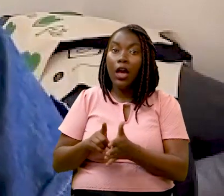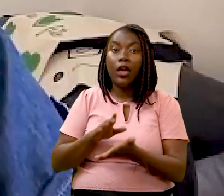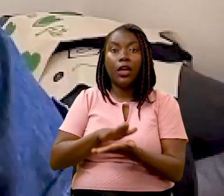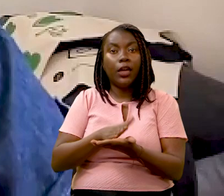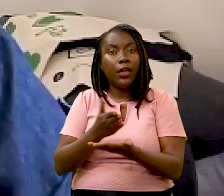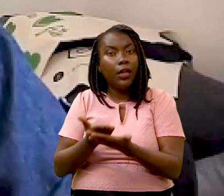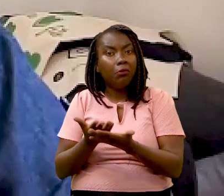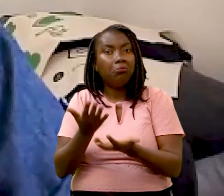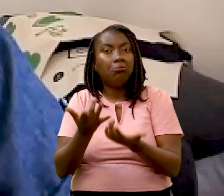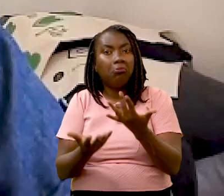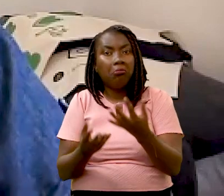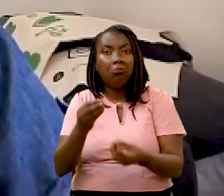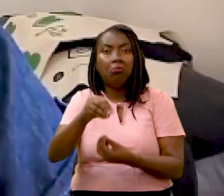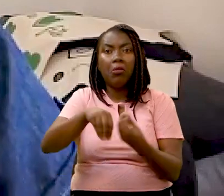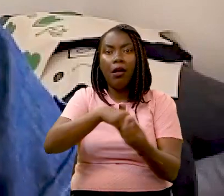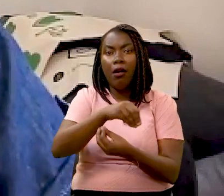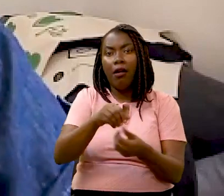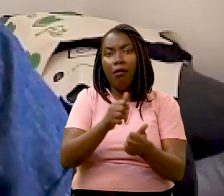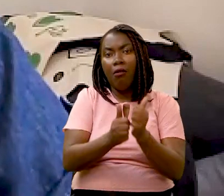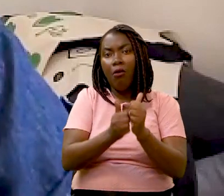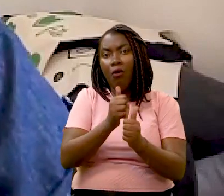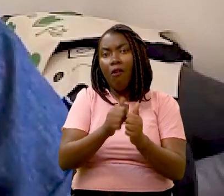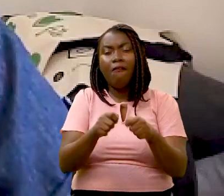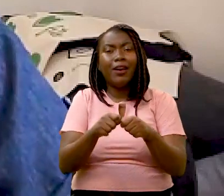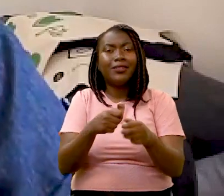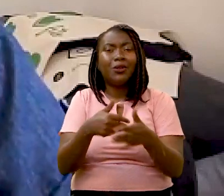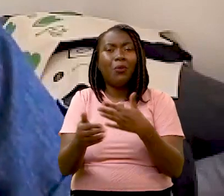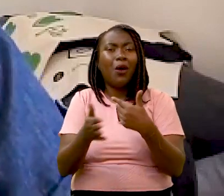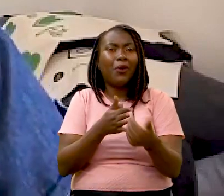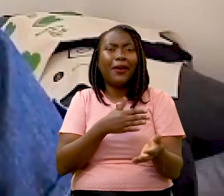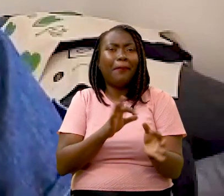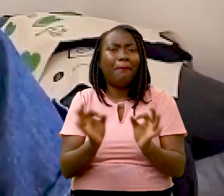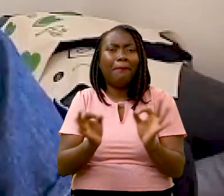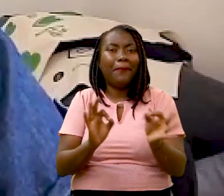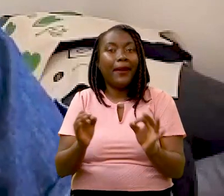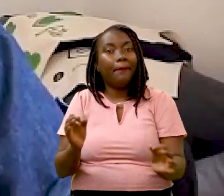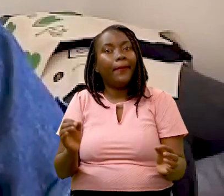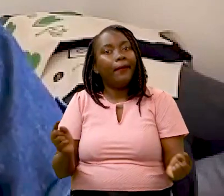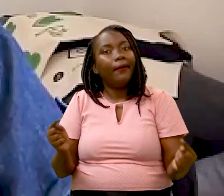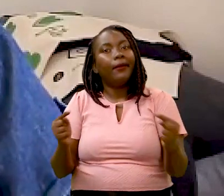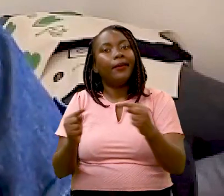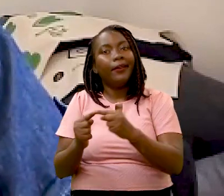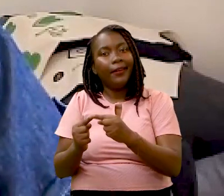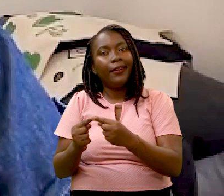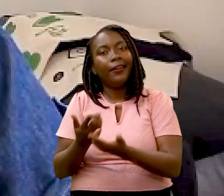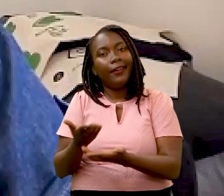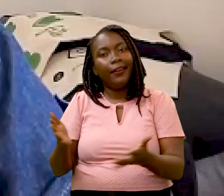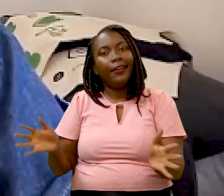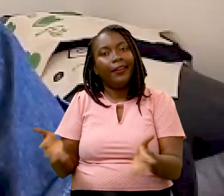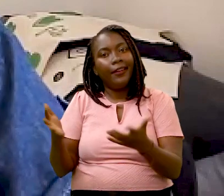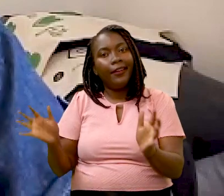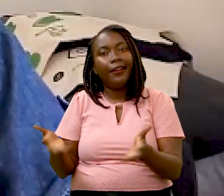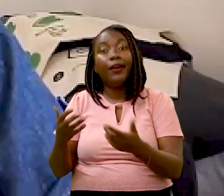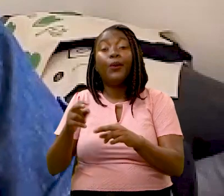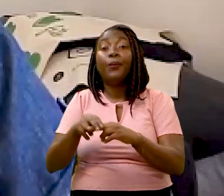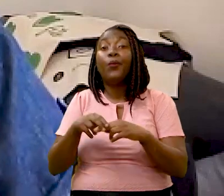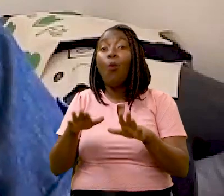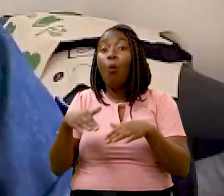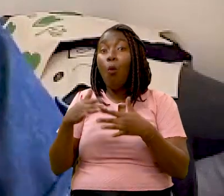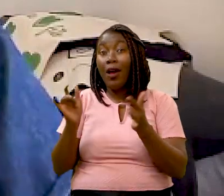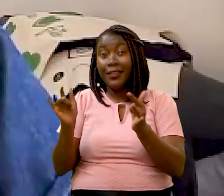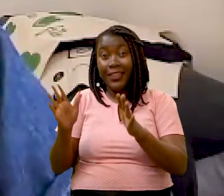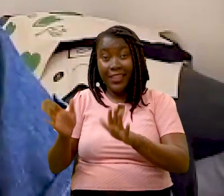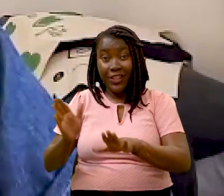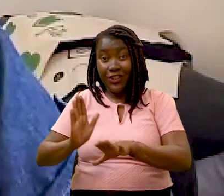de misturar no arroz, antes de fazer qualquer preparação que inclua esses vegetais. Porque quando a gente deixa